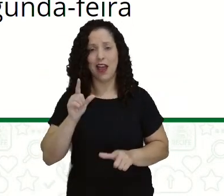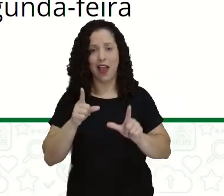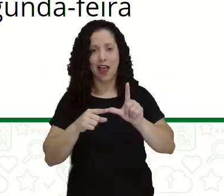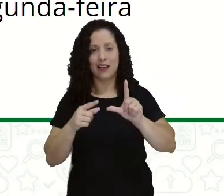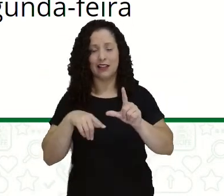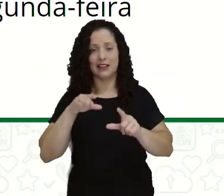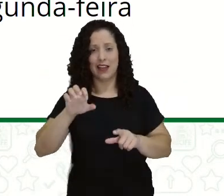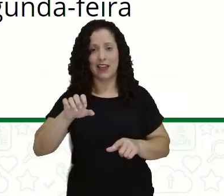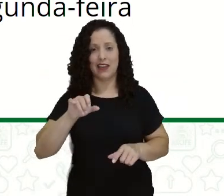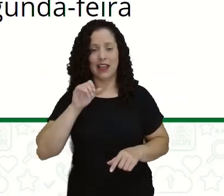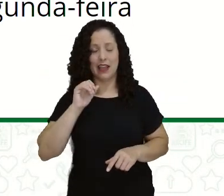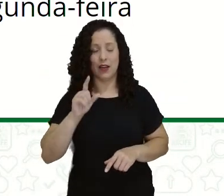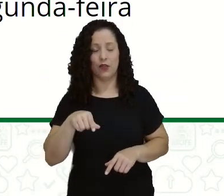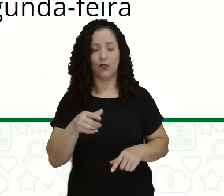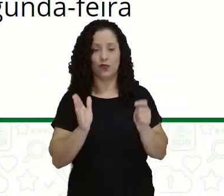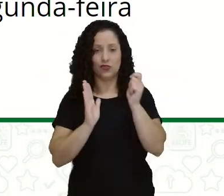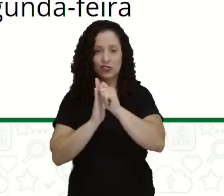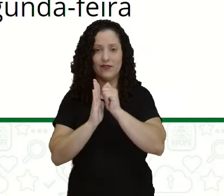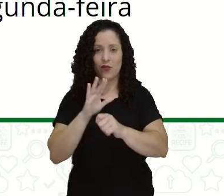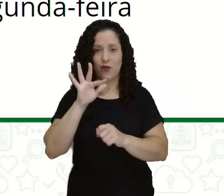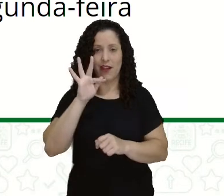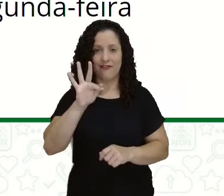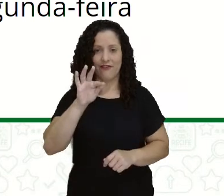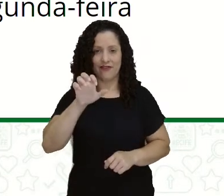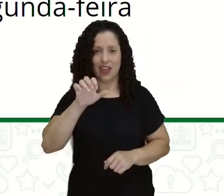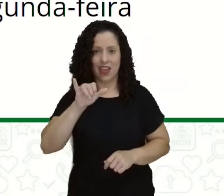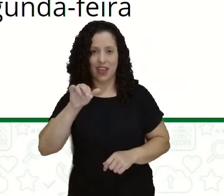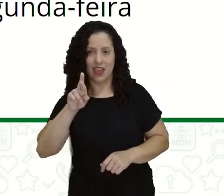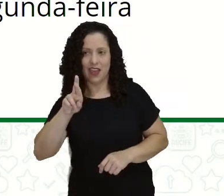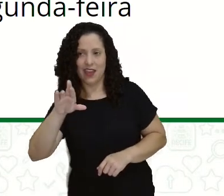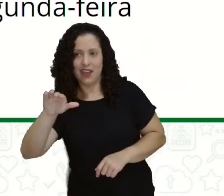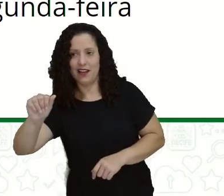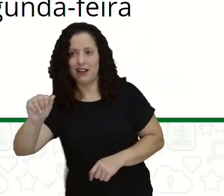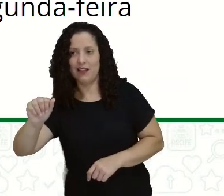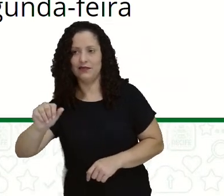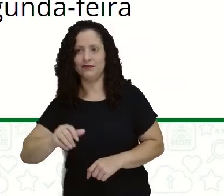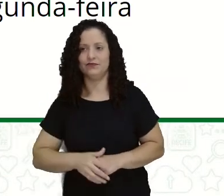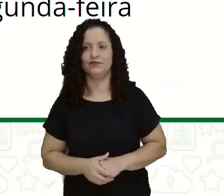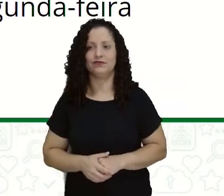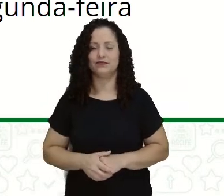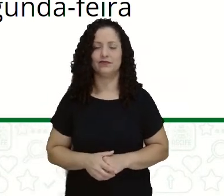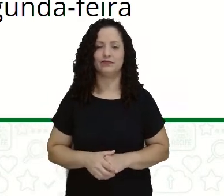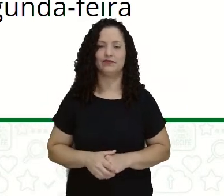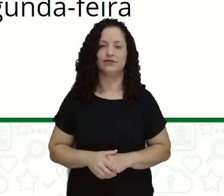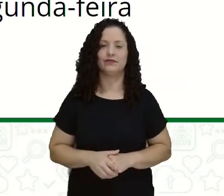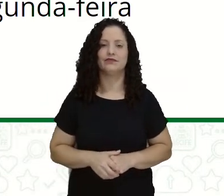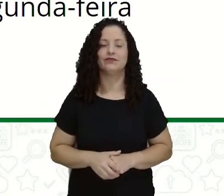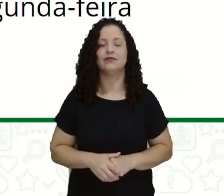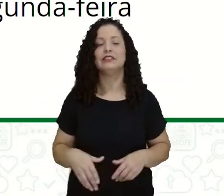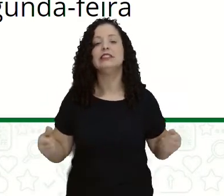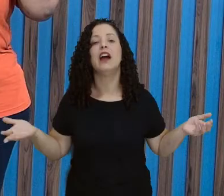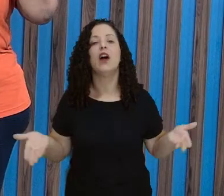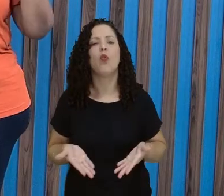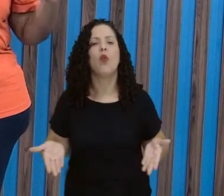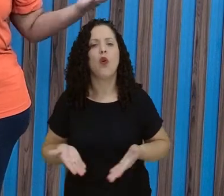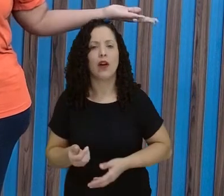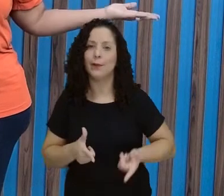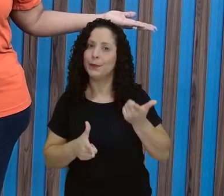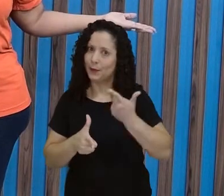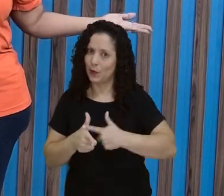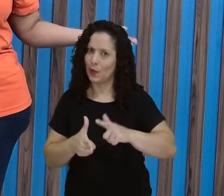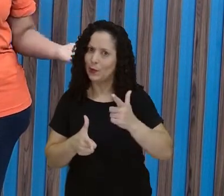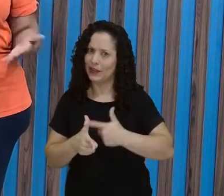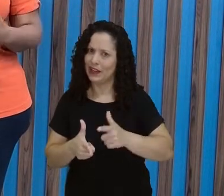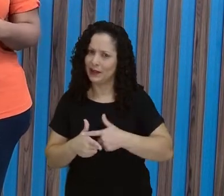hora de escrever. Feira. Notaram? Eita, e agora? Tem problema? Claro